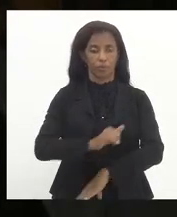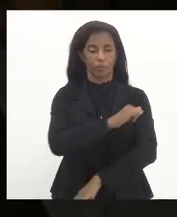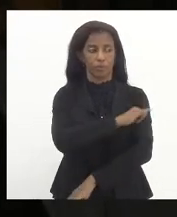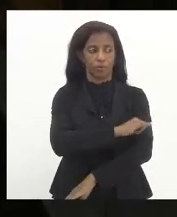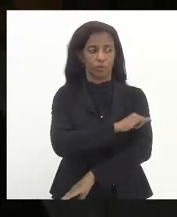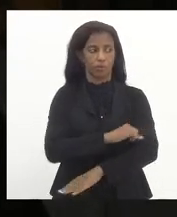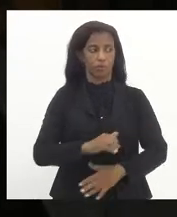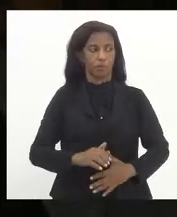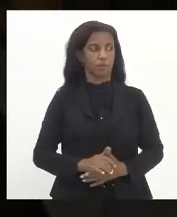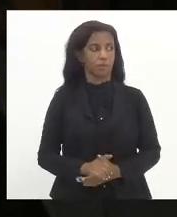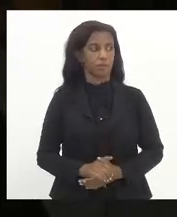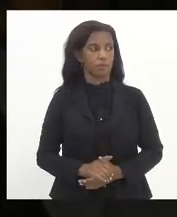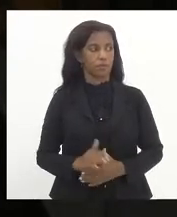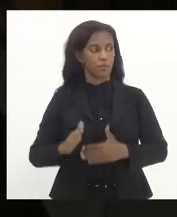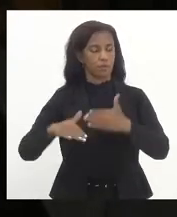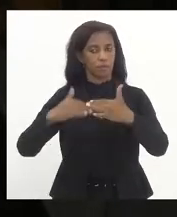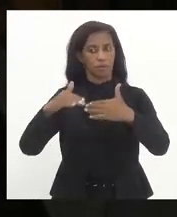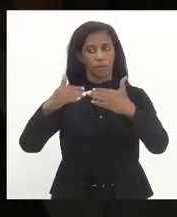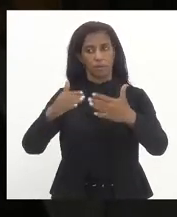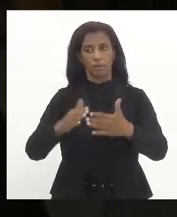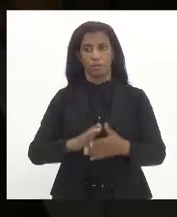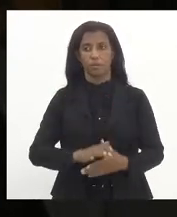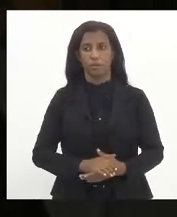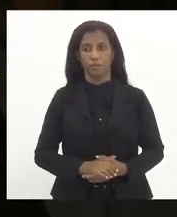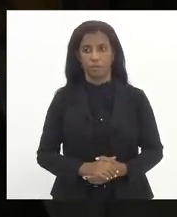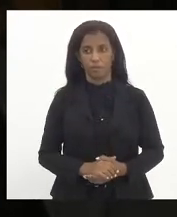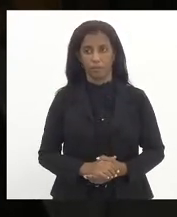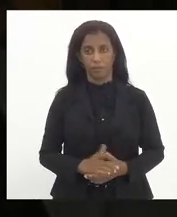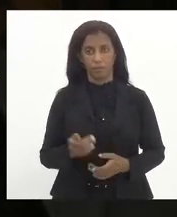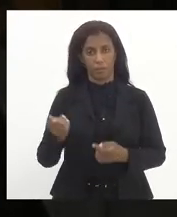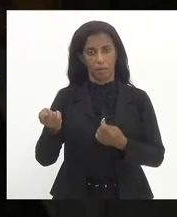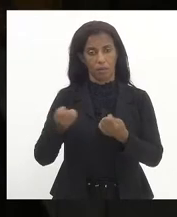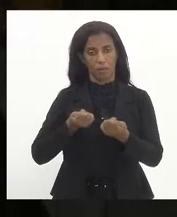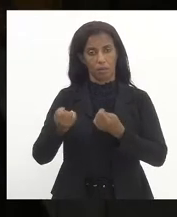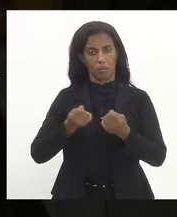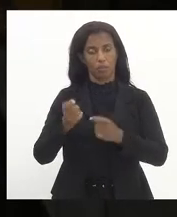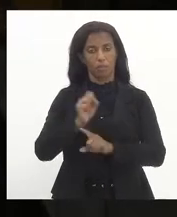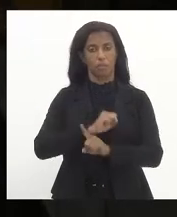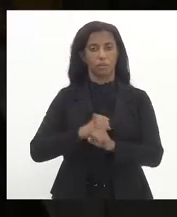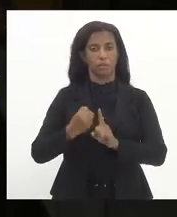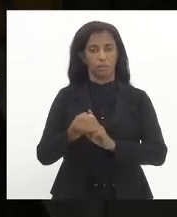Janeiro, desenvolvimento econômico e social.